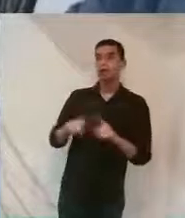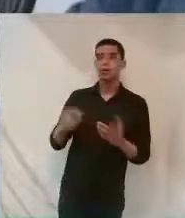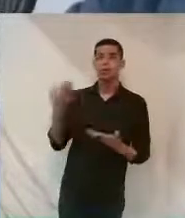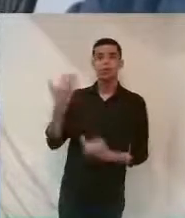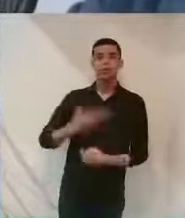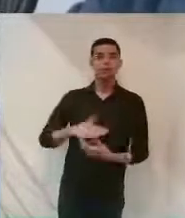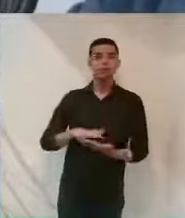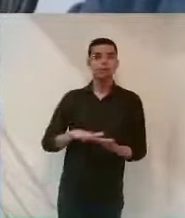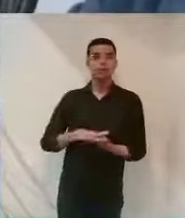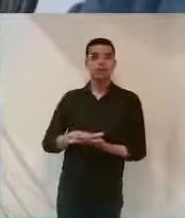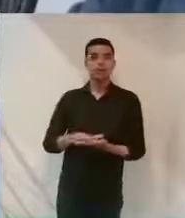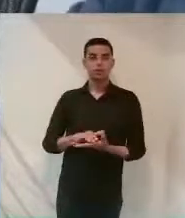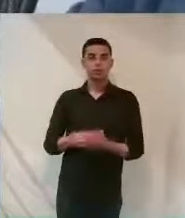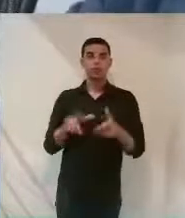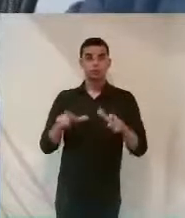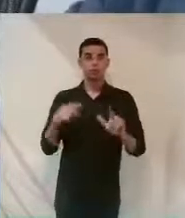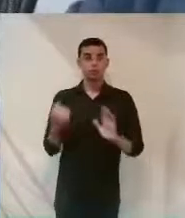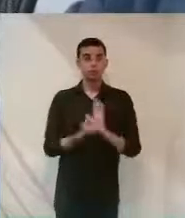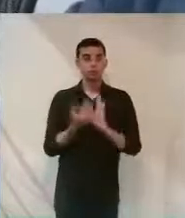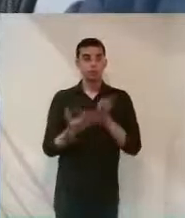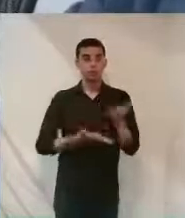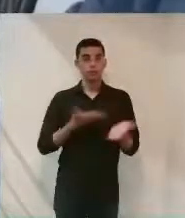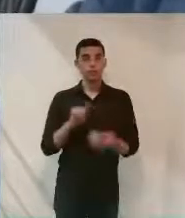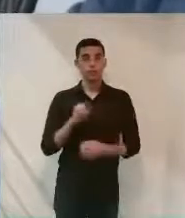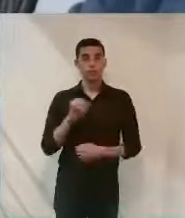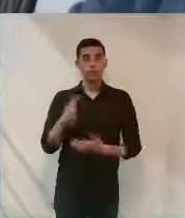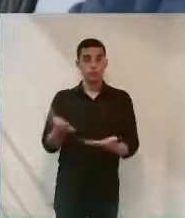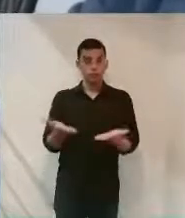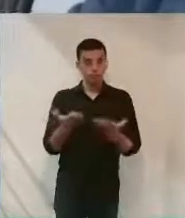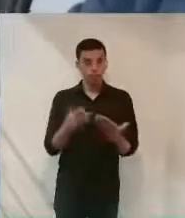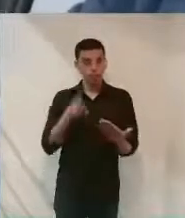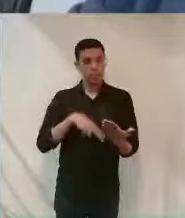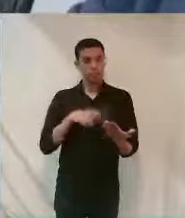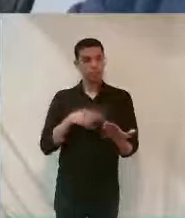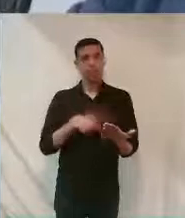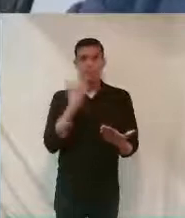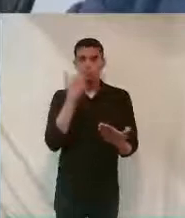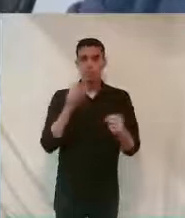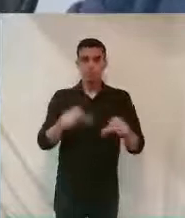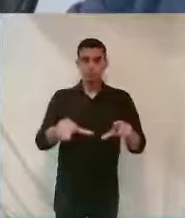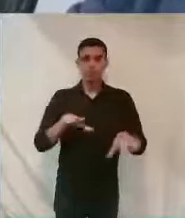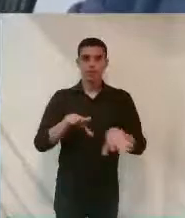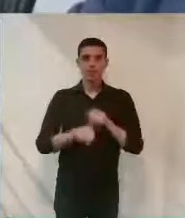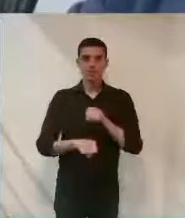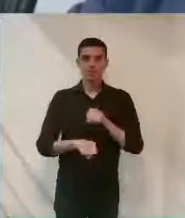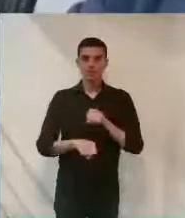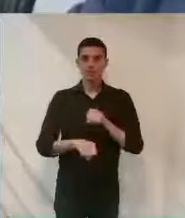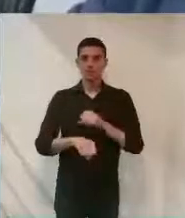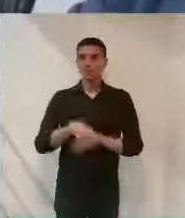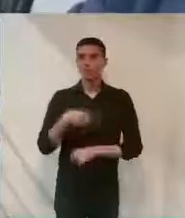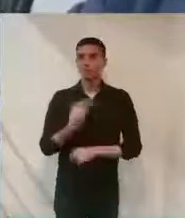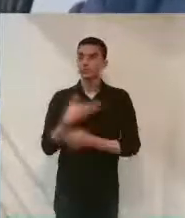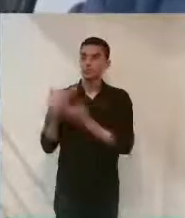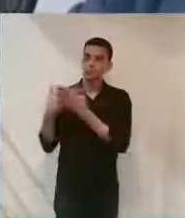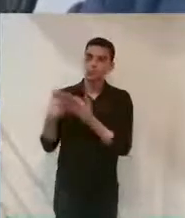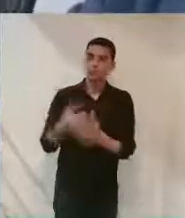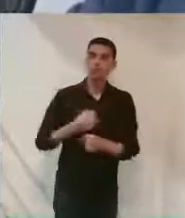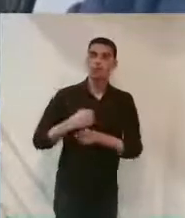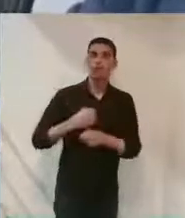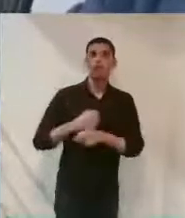reciclagem, se você pegar uma similaridade, é que nem um diploma que a gente tira. Tá? A gente estudou vários anos, depois lá no